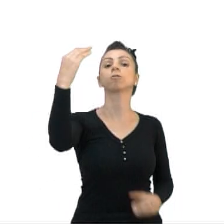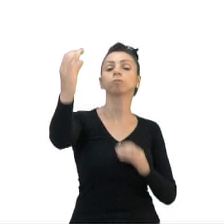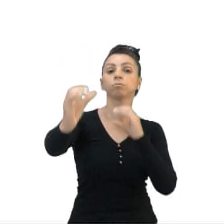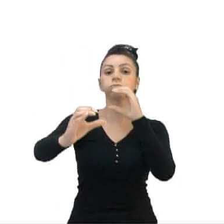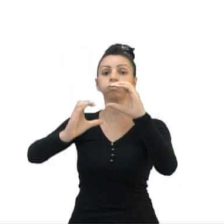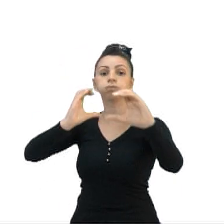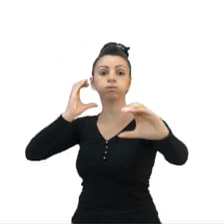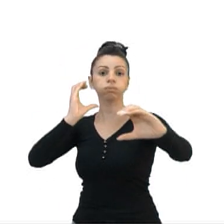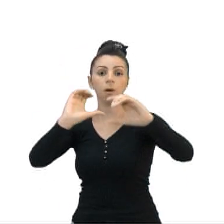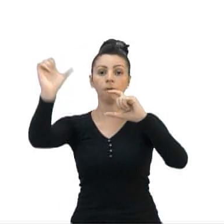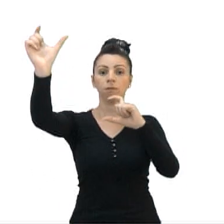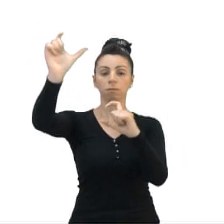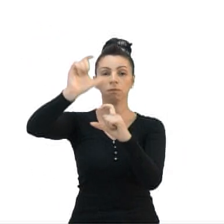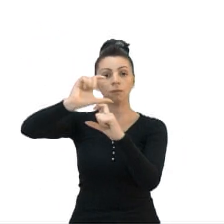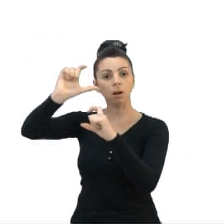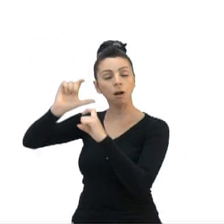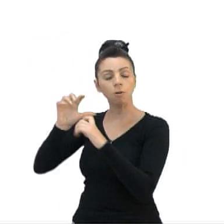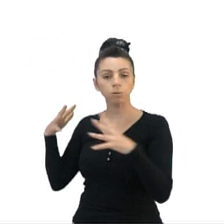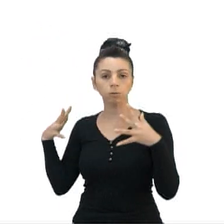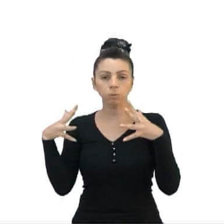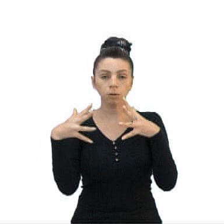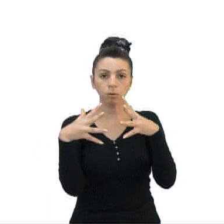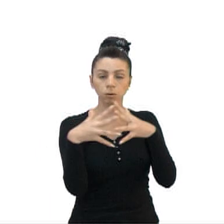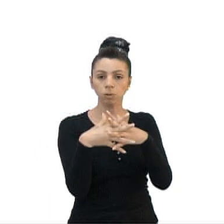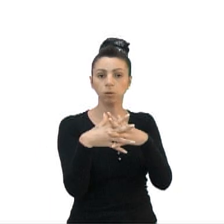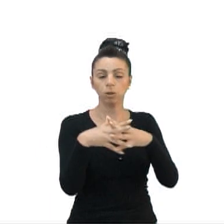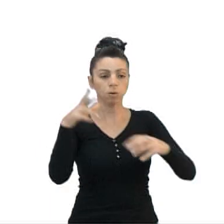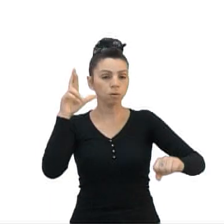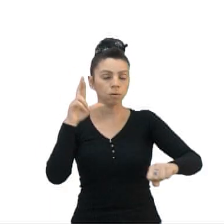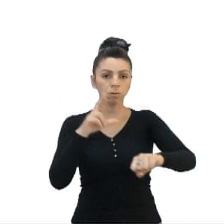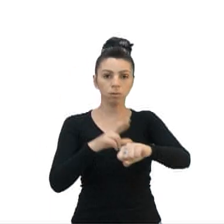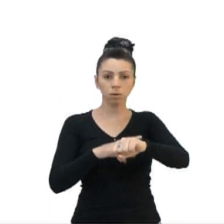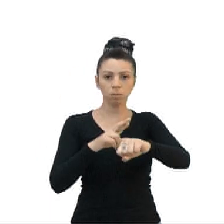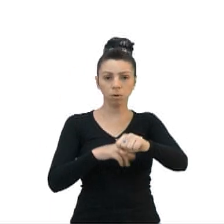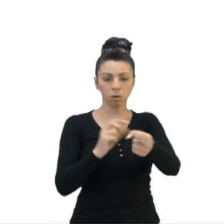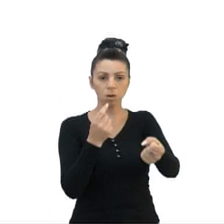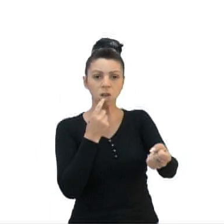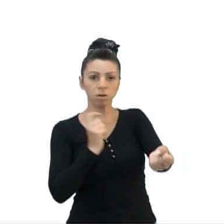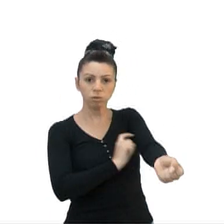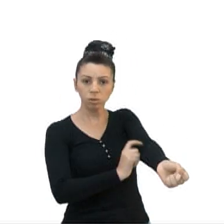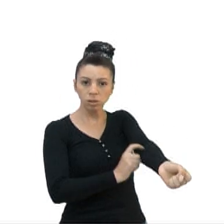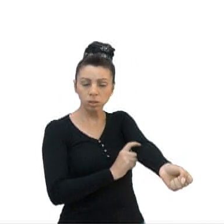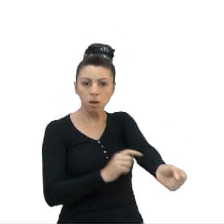versos perplexos com rimas de sangue e fome.